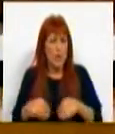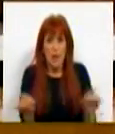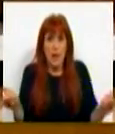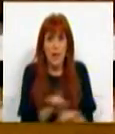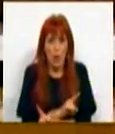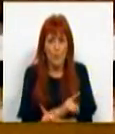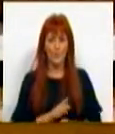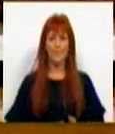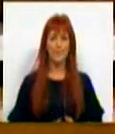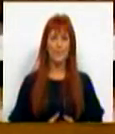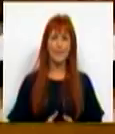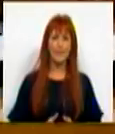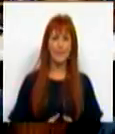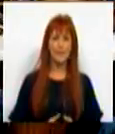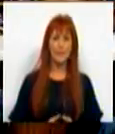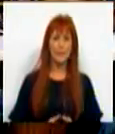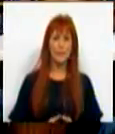aceitaremos.